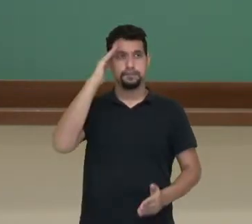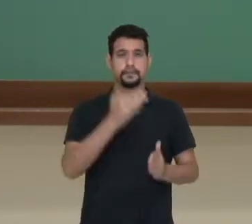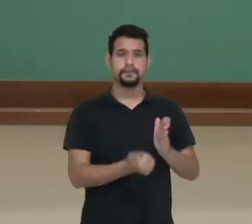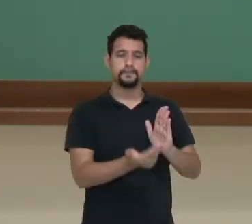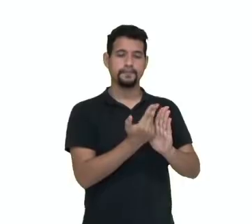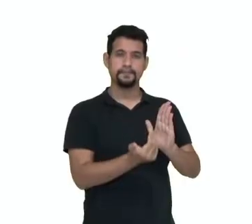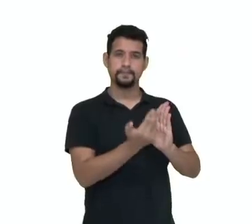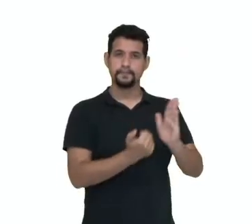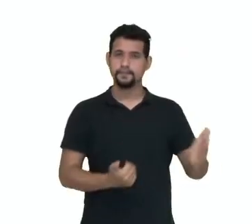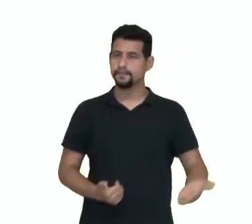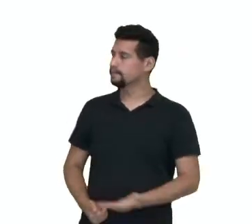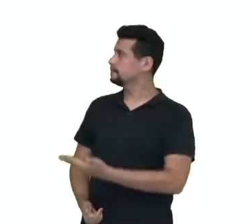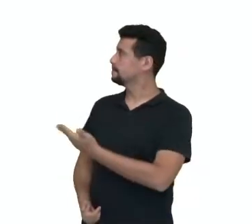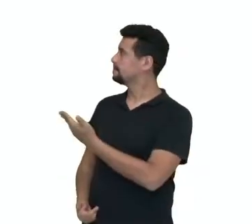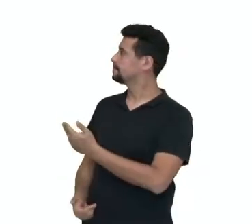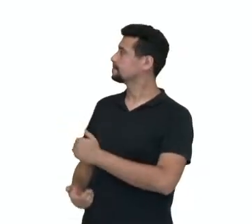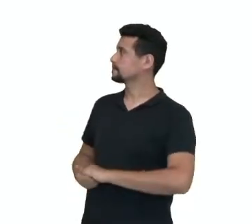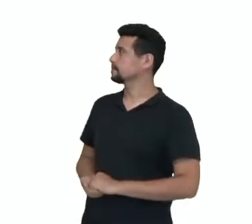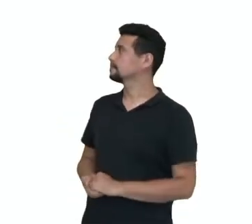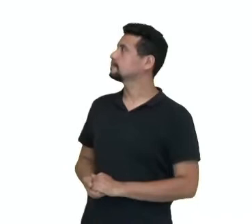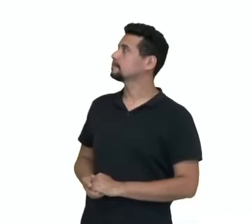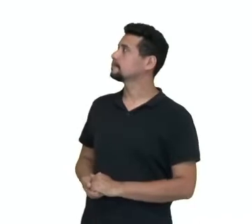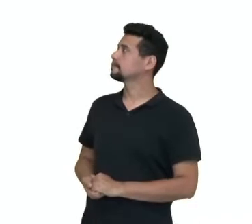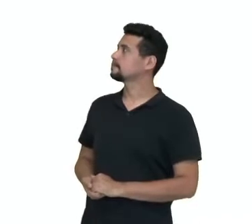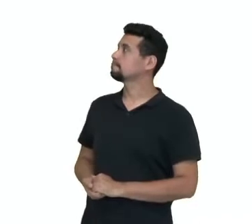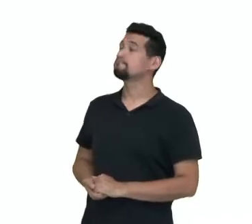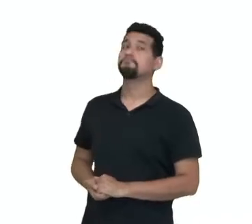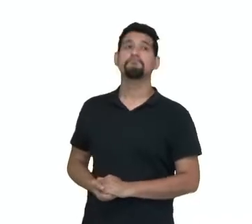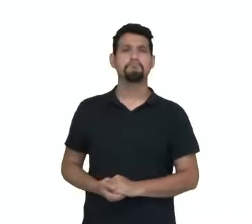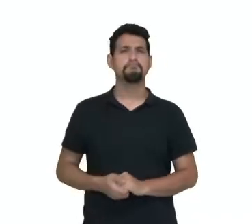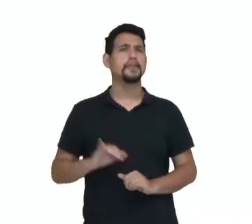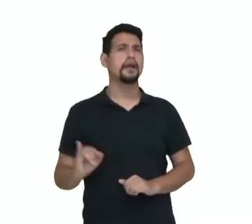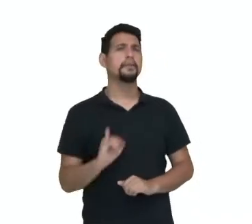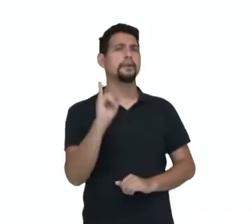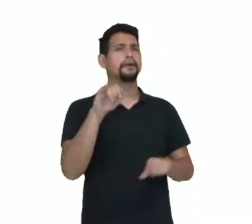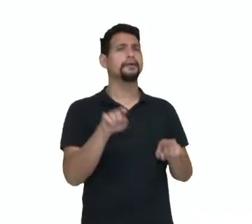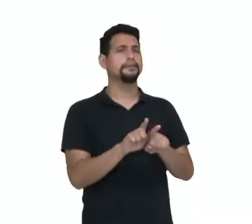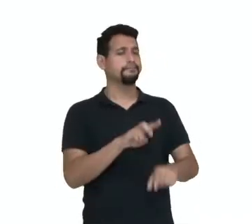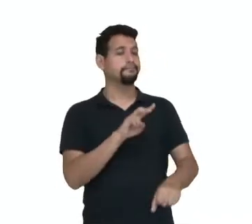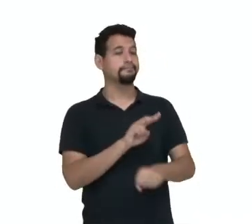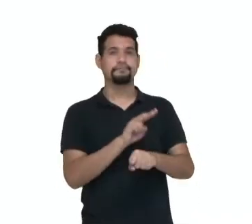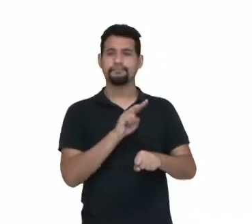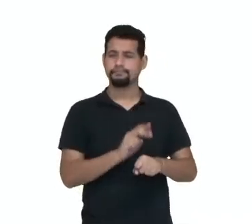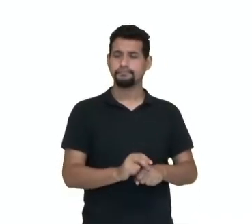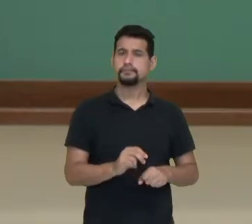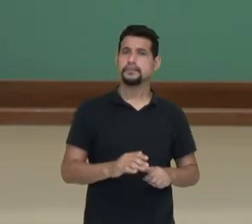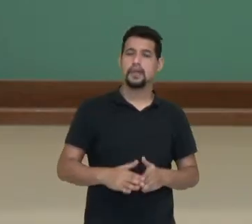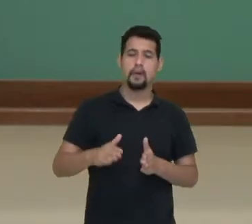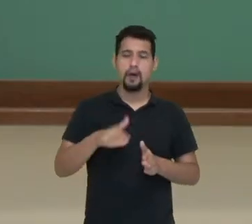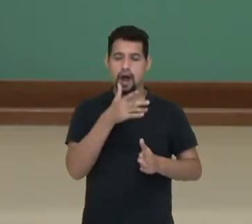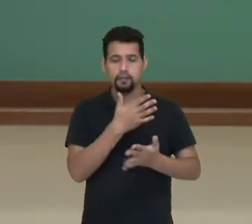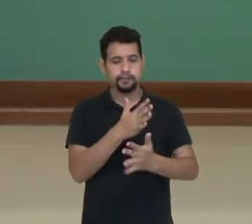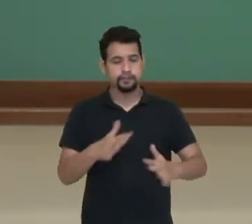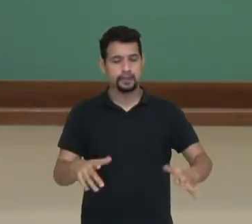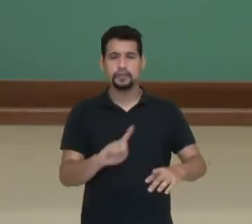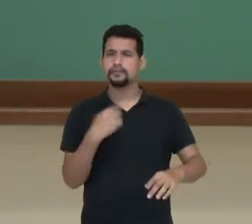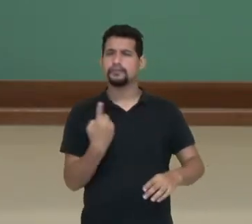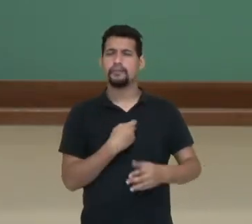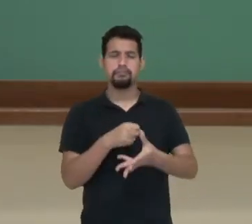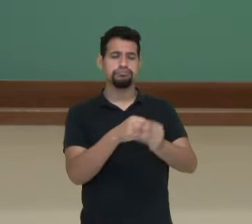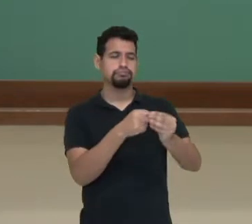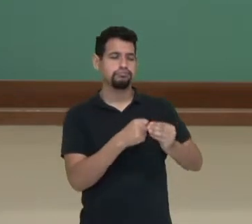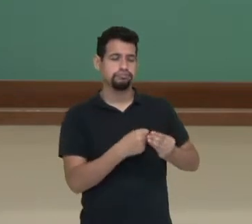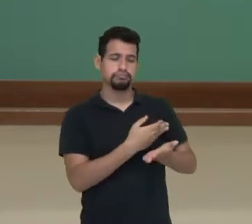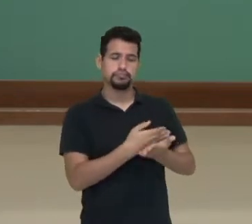Marinha do Brasil, da Marinha Brasileira, essa instituição tão importante na defesa do território. Mas vamos aqui para a nossa análise de conhecimento